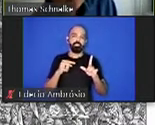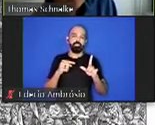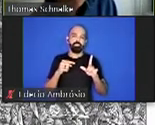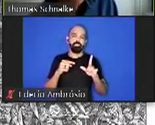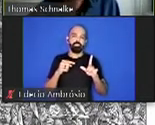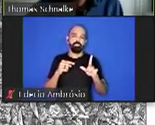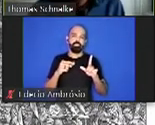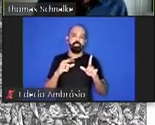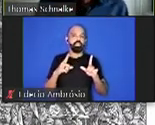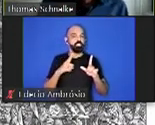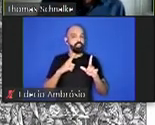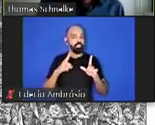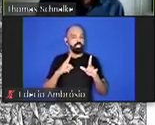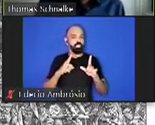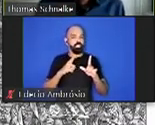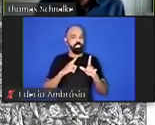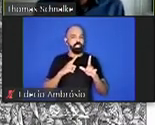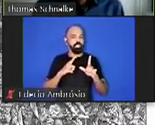vamos ver que aqui temos